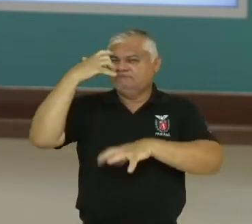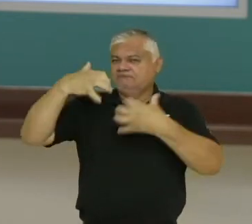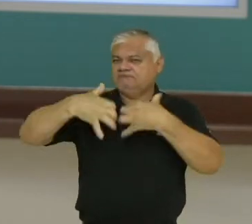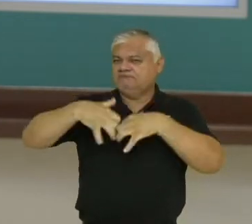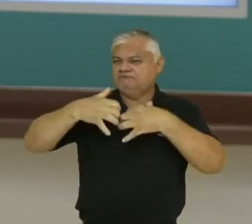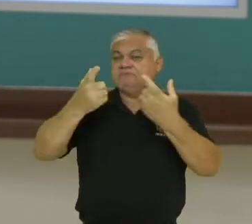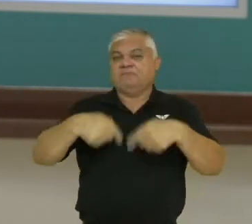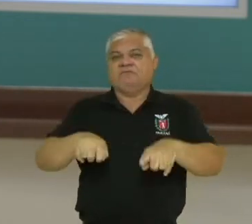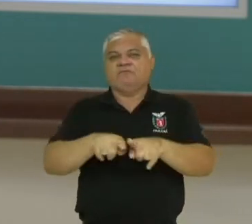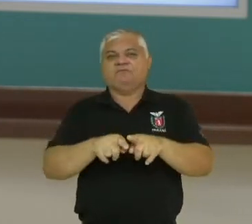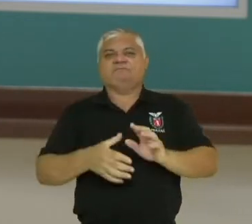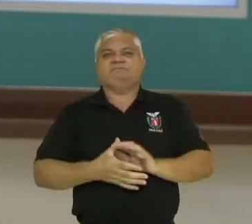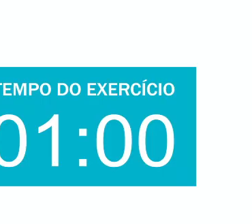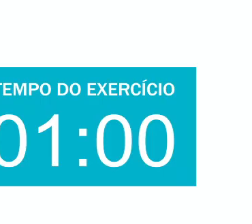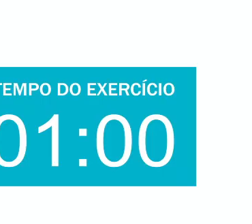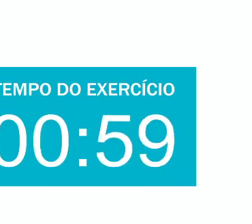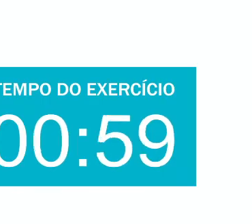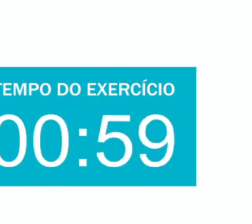e eu já retorno.